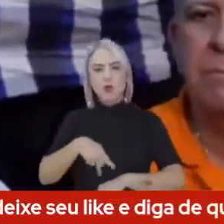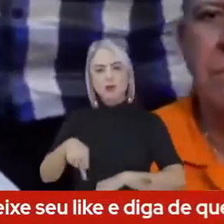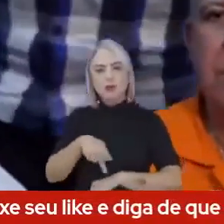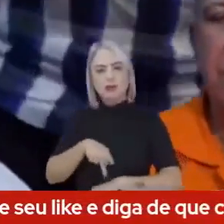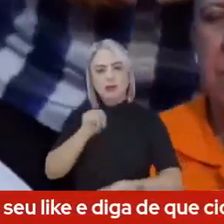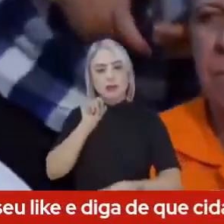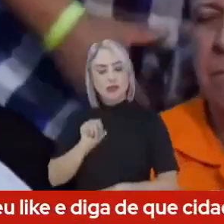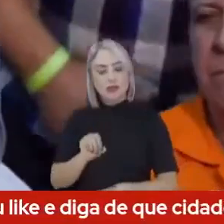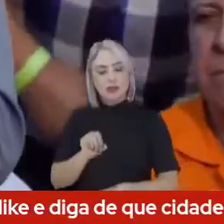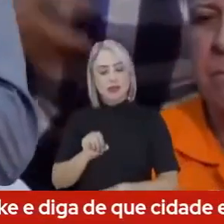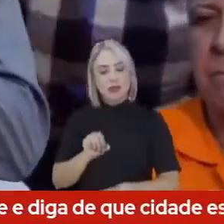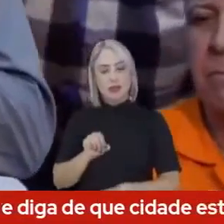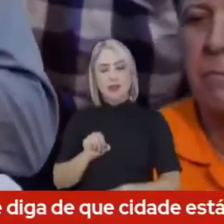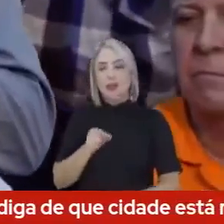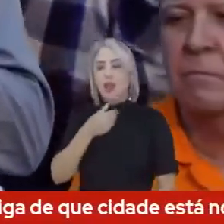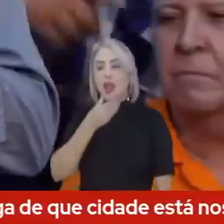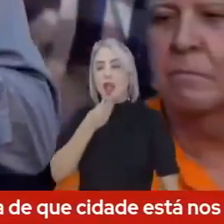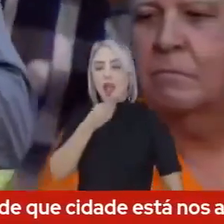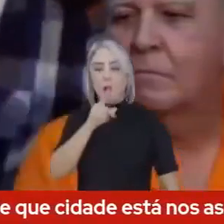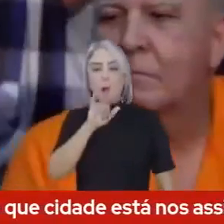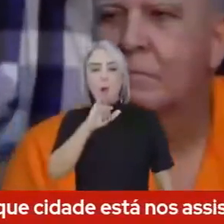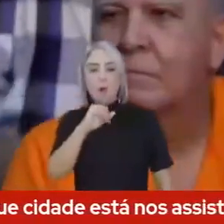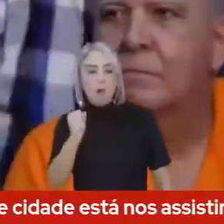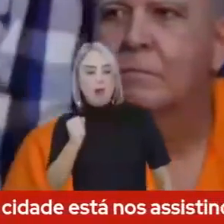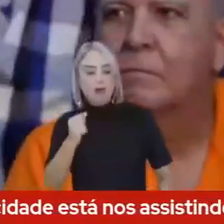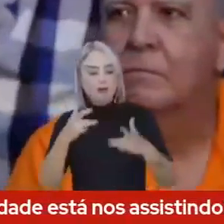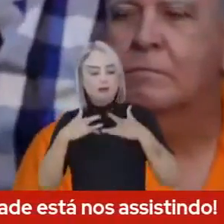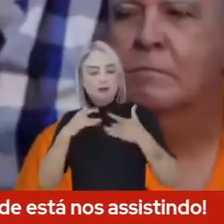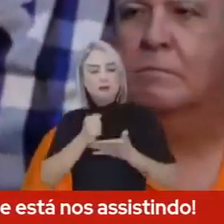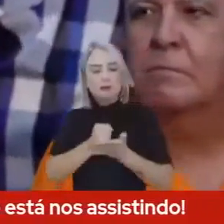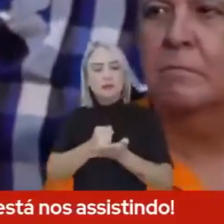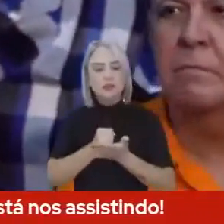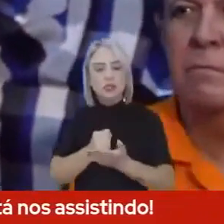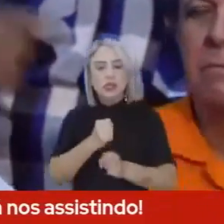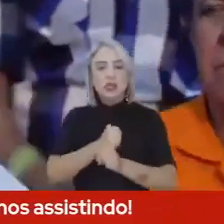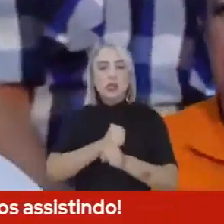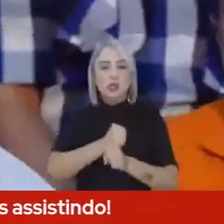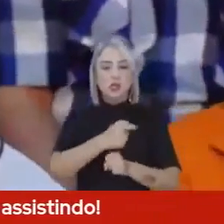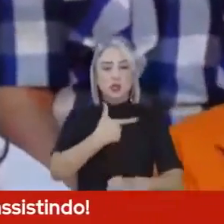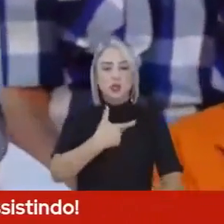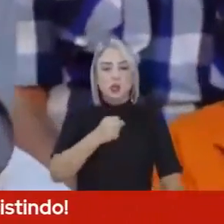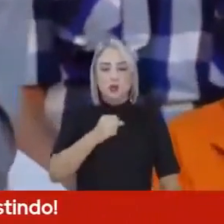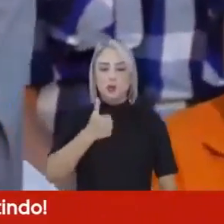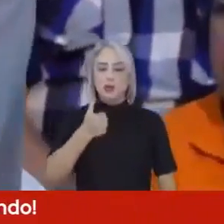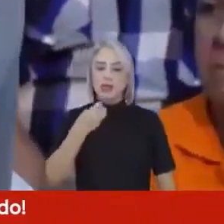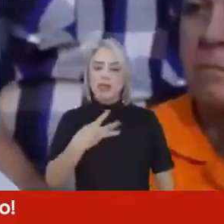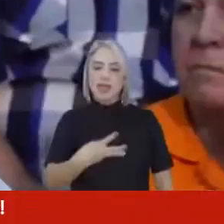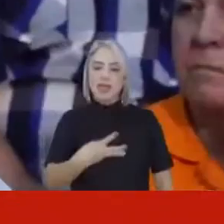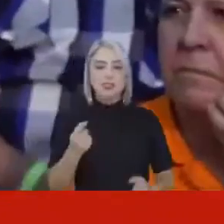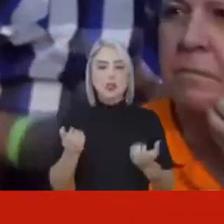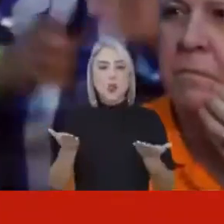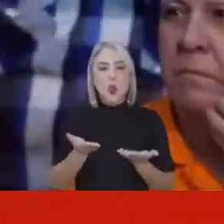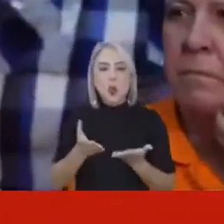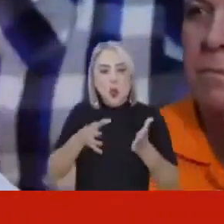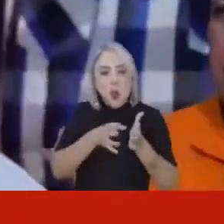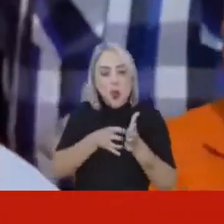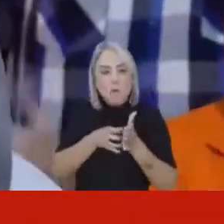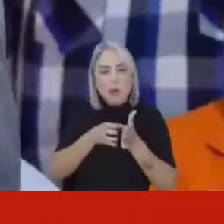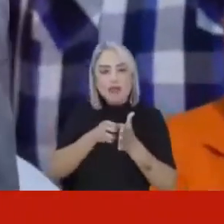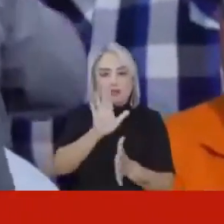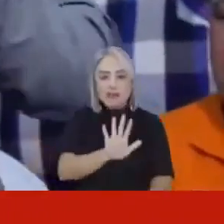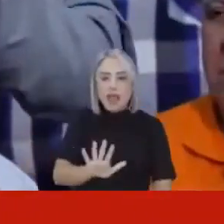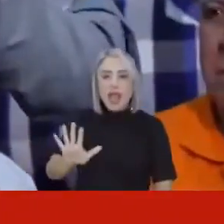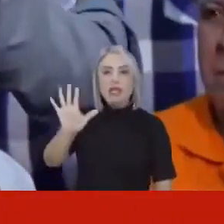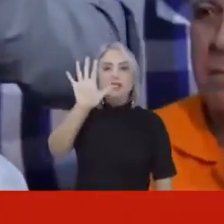o Paulinho, Solidariedade é de 2013. Hoje é um partido nacional.